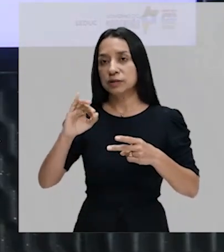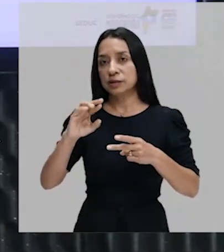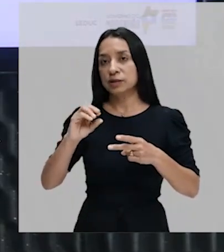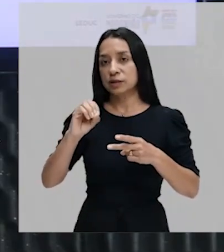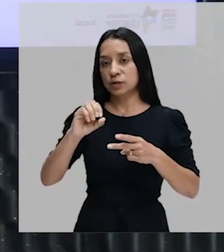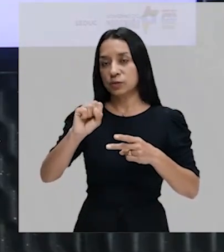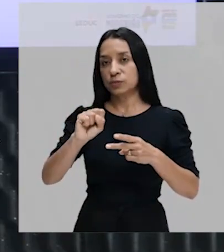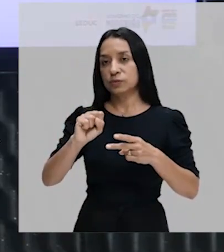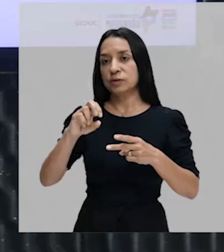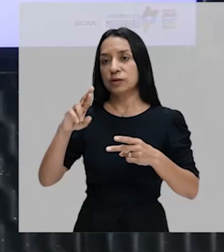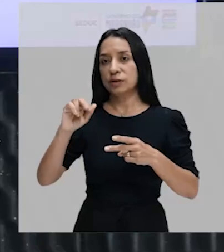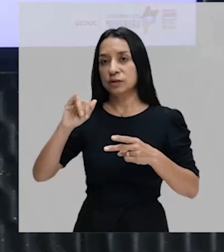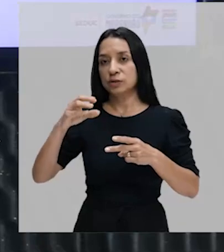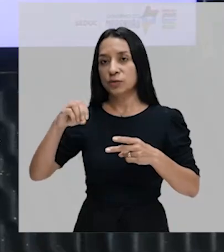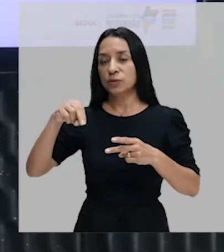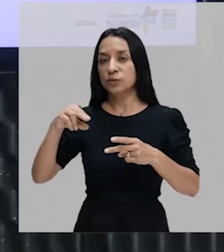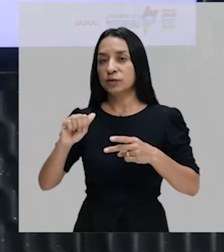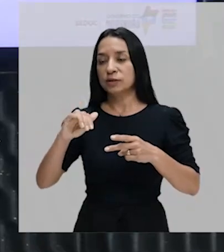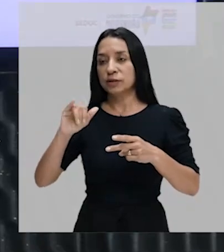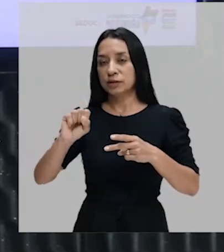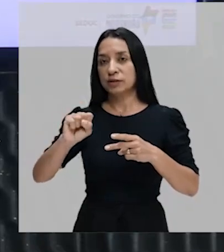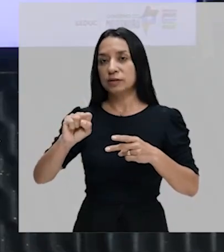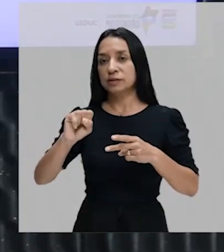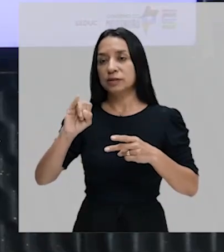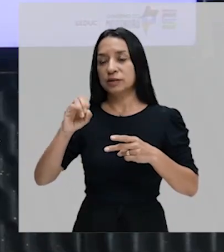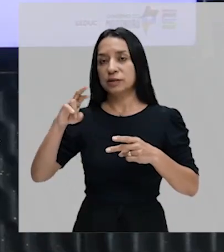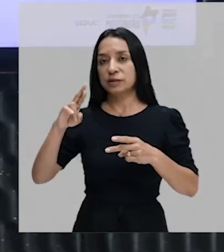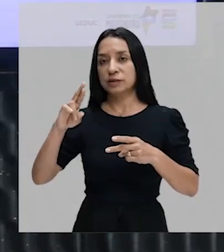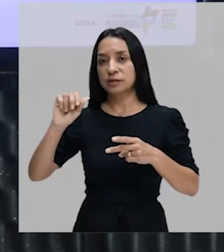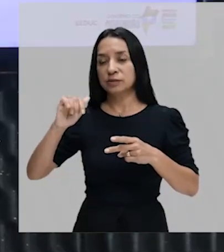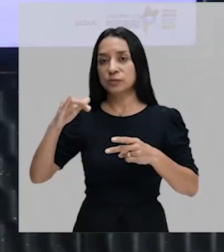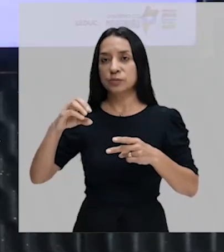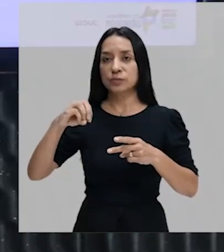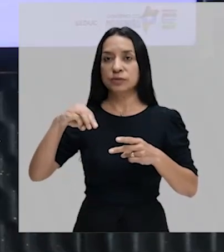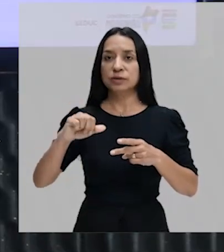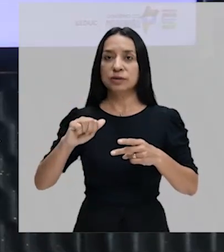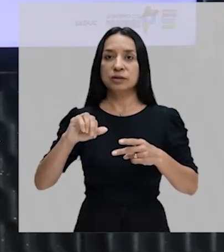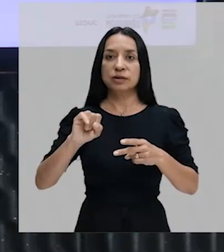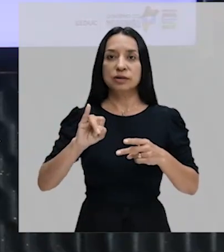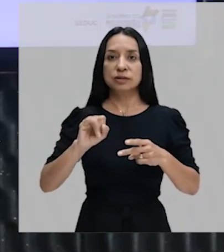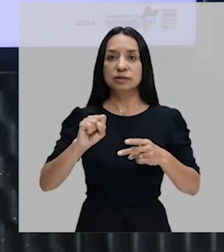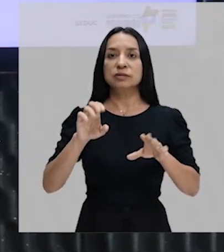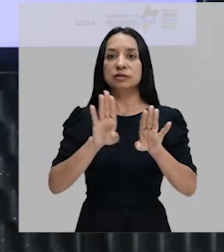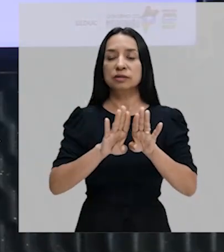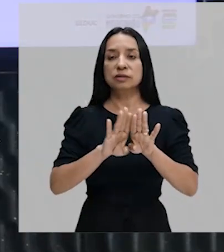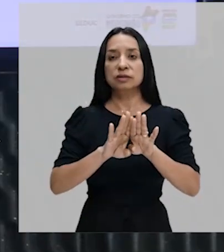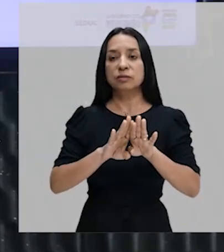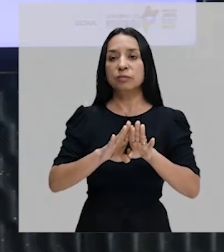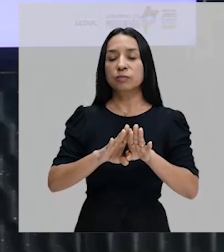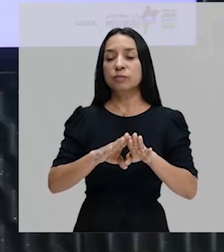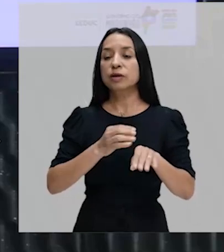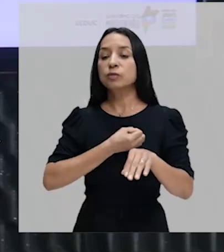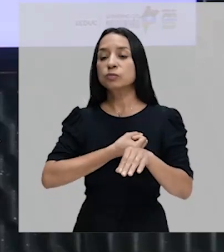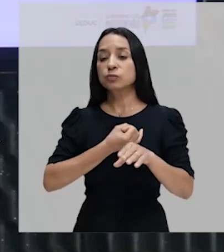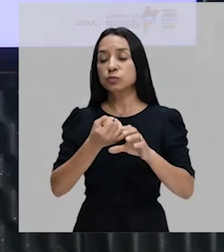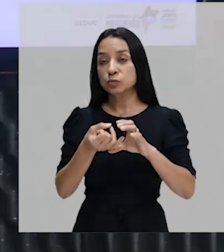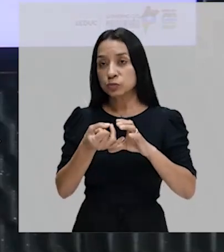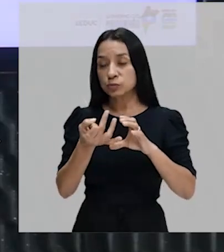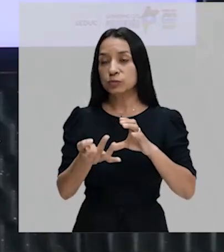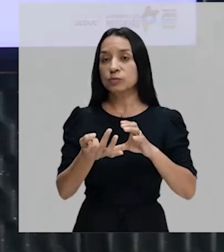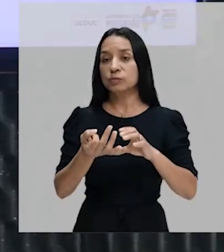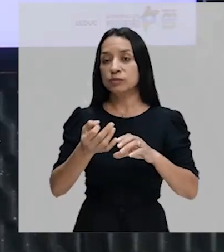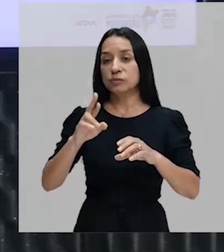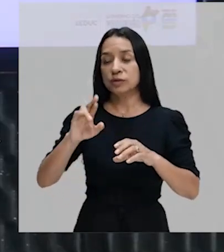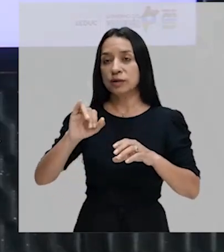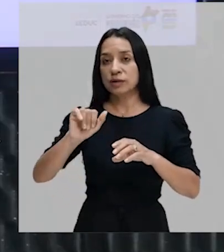números racionais, conjunto dos números irracionais e também o conjunto dos números reais. Além disso, nós já vimos,